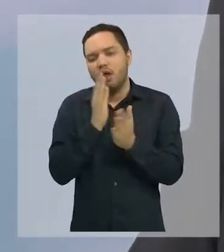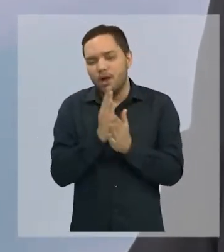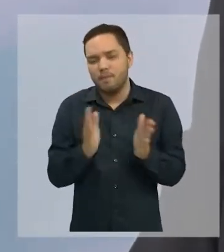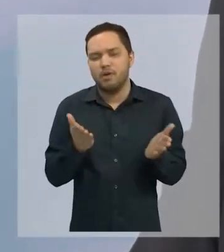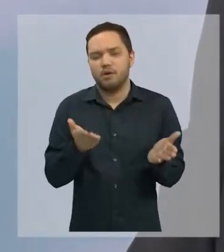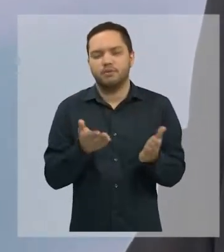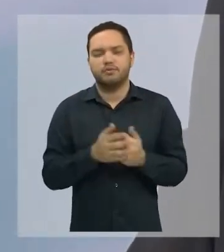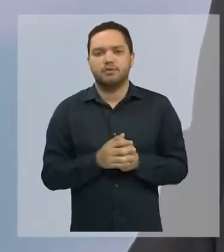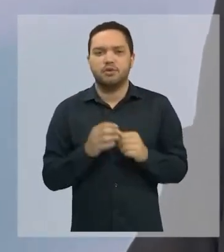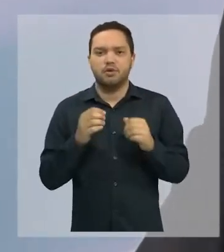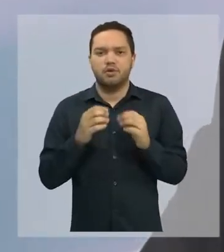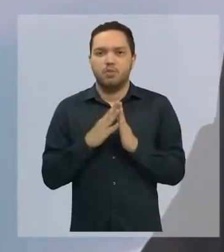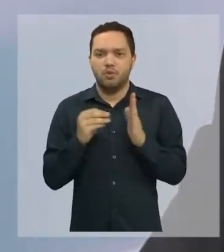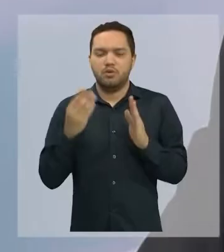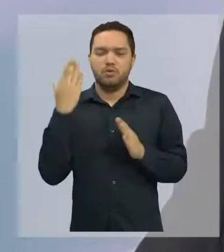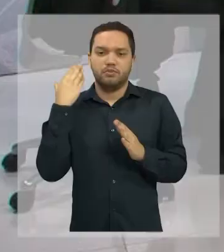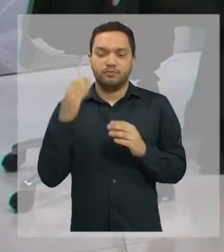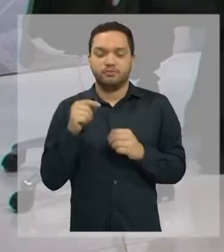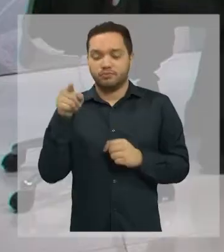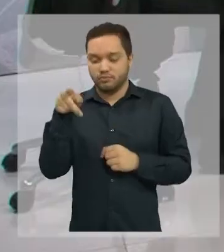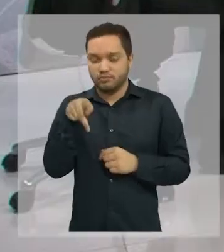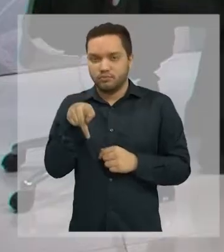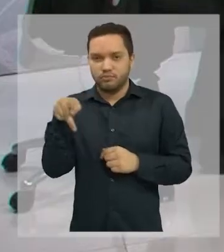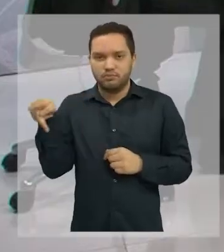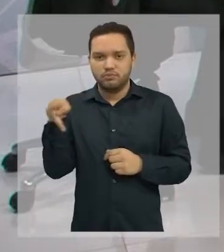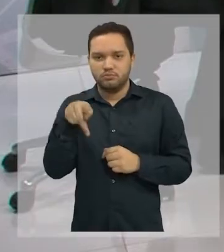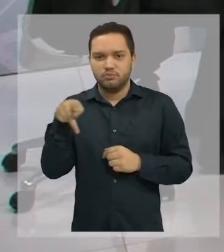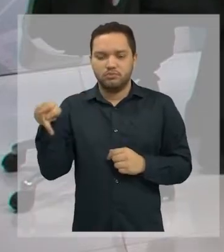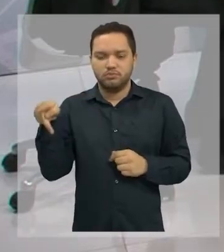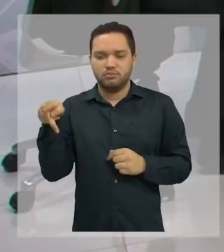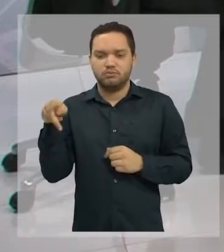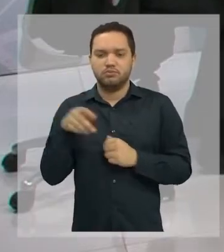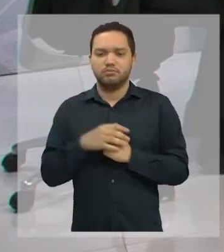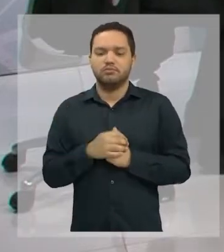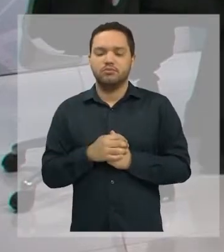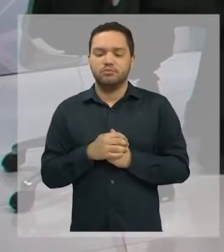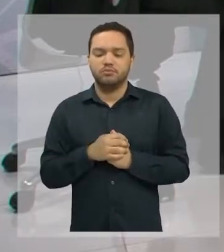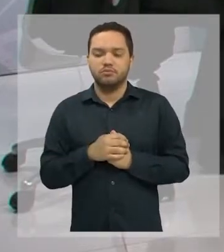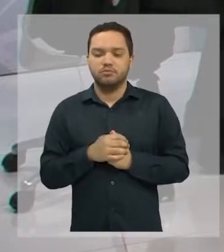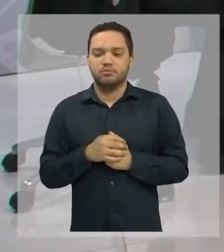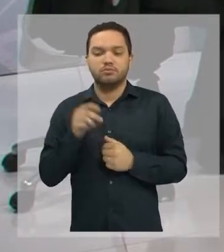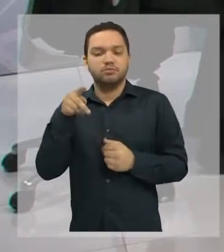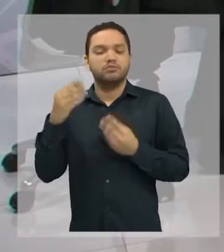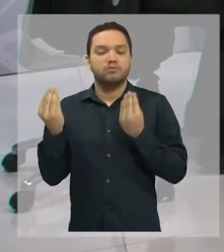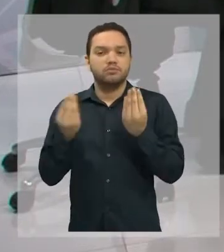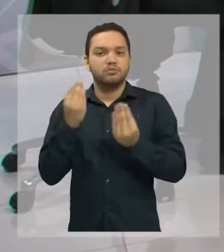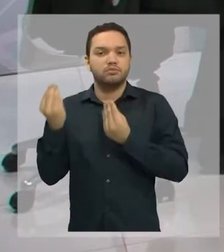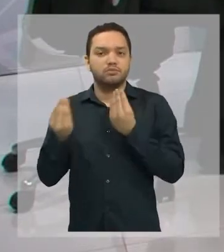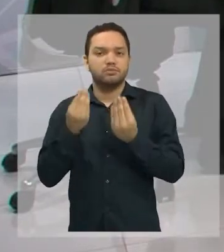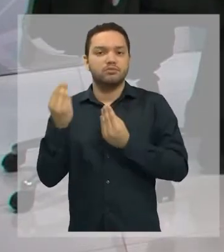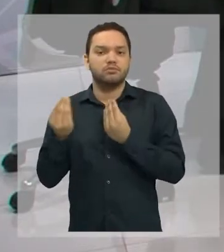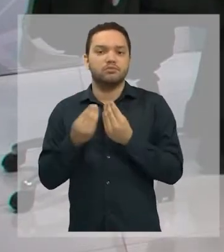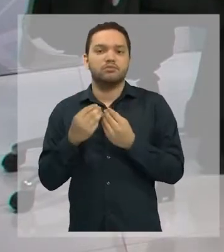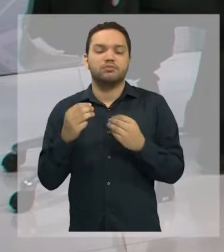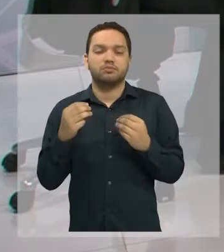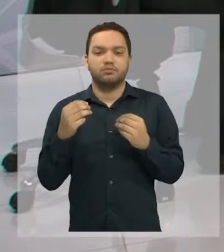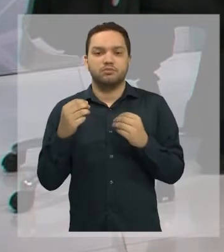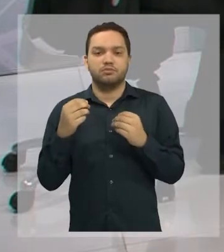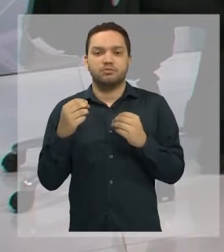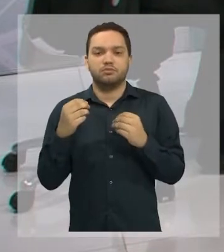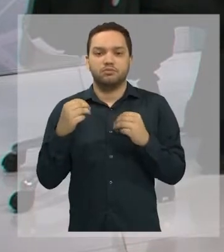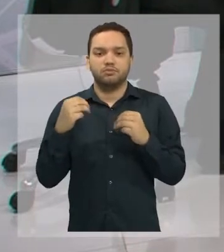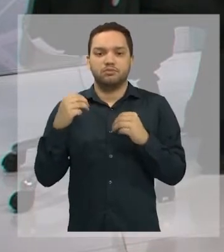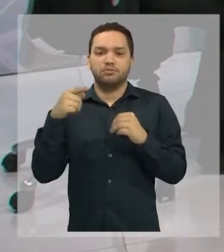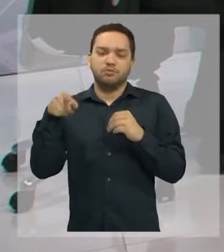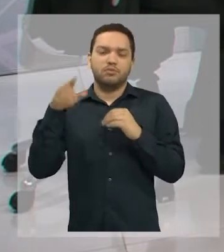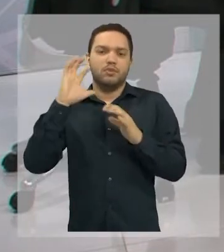Outra coisa, ele não é um presidente que tenha muito descortino dos problemas. Ele dá uma direção. Os ministros